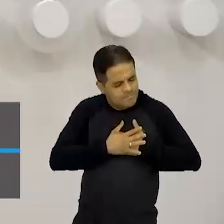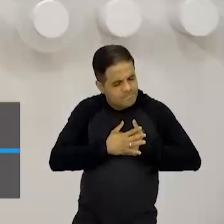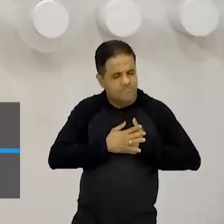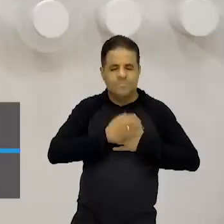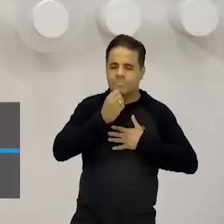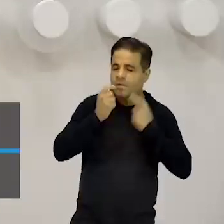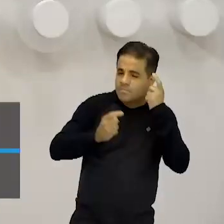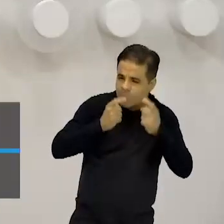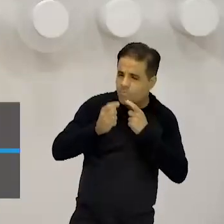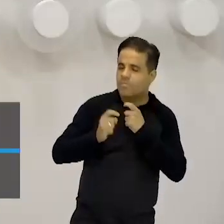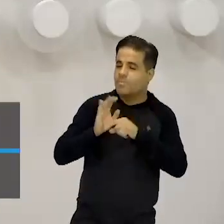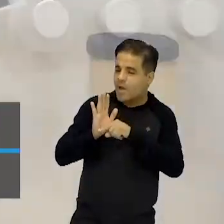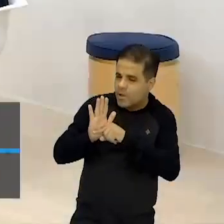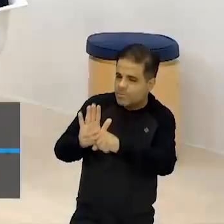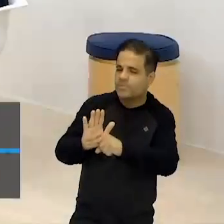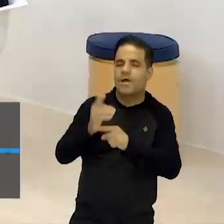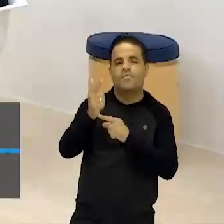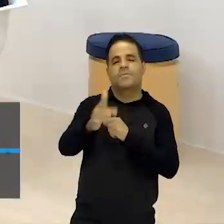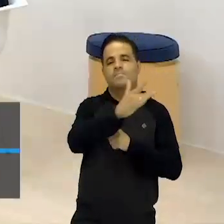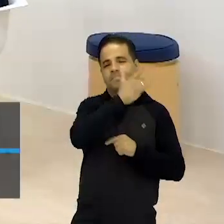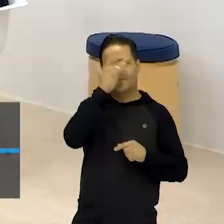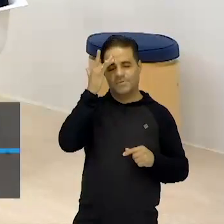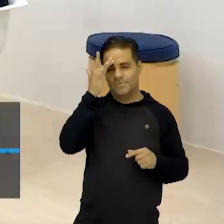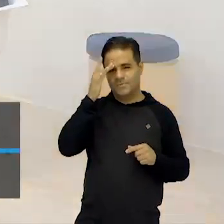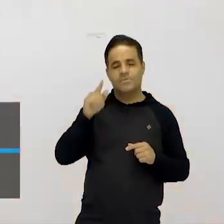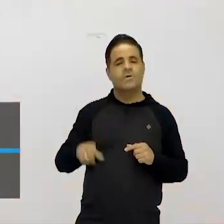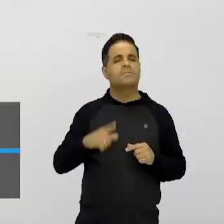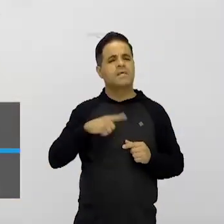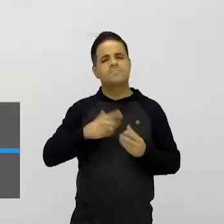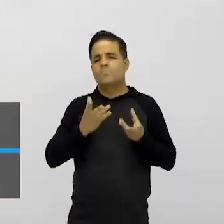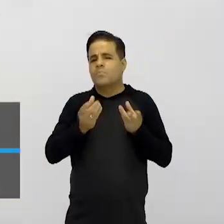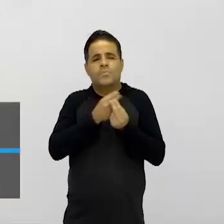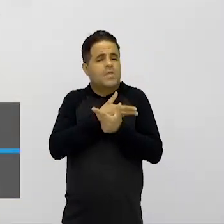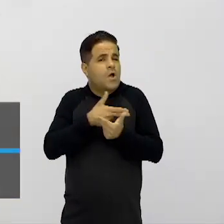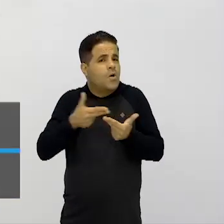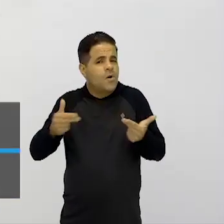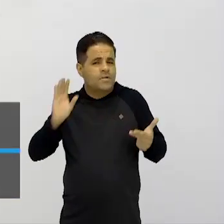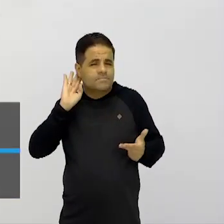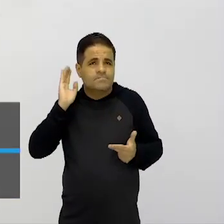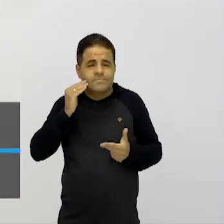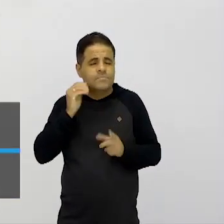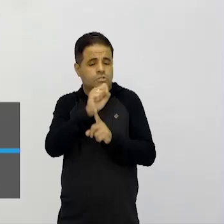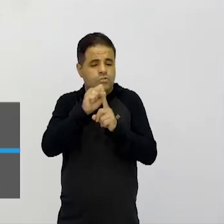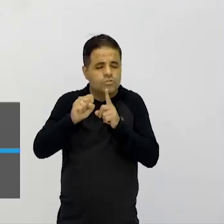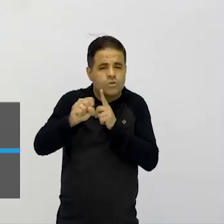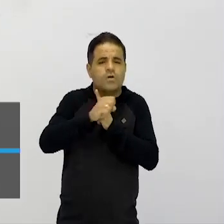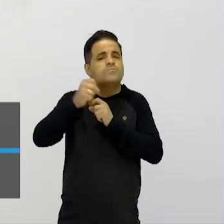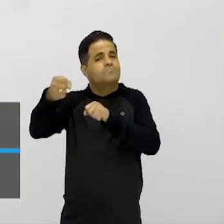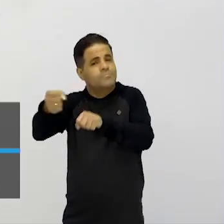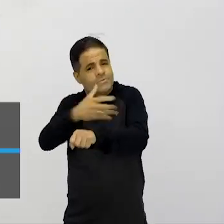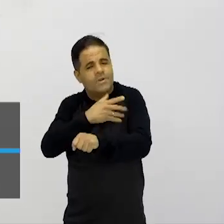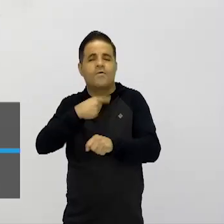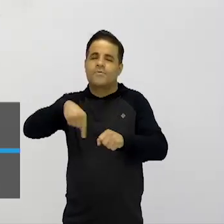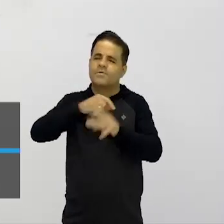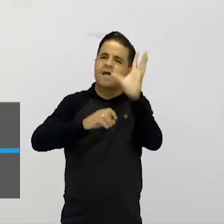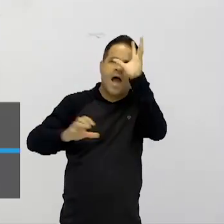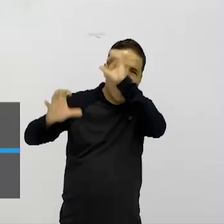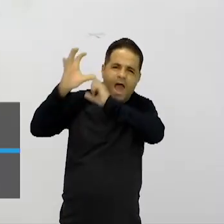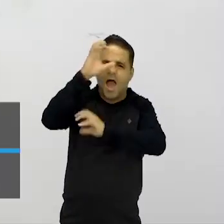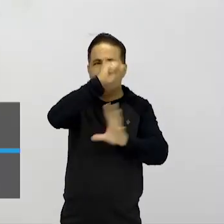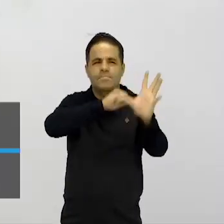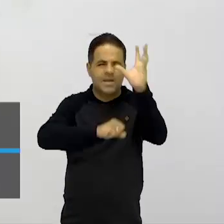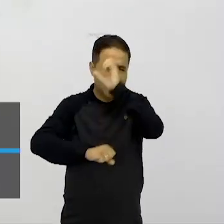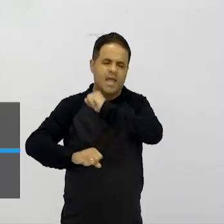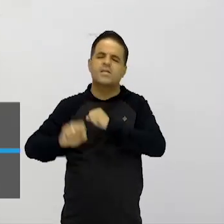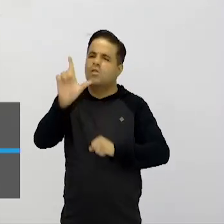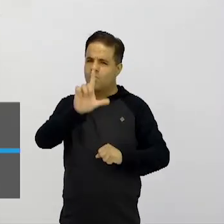a solidariedade também. Exatamente. Então tem um monte de competências socioemocionais que a gente aprende. É claro